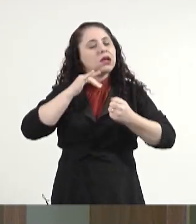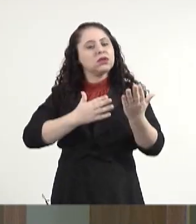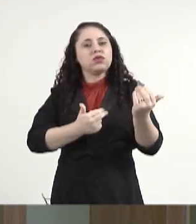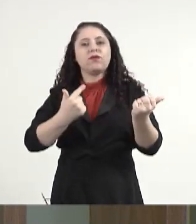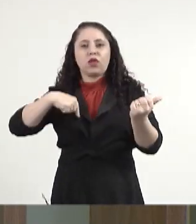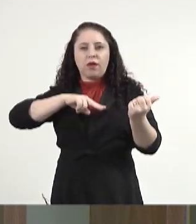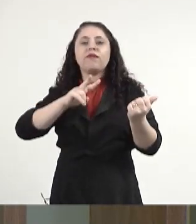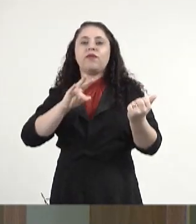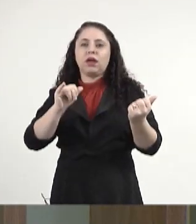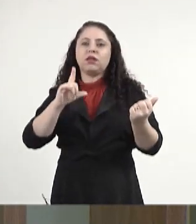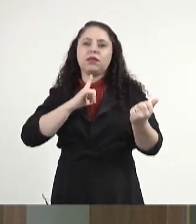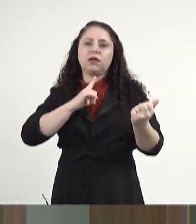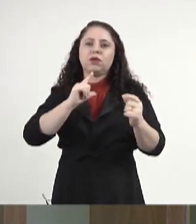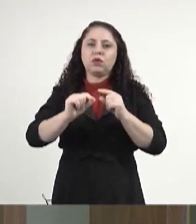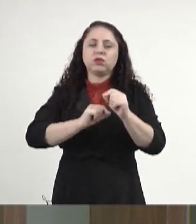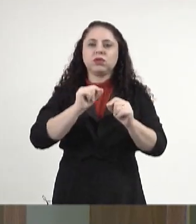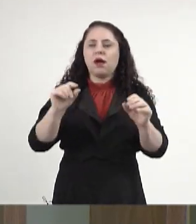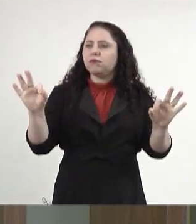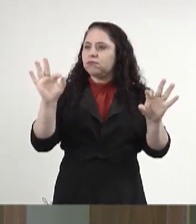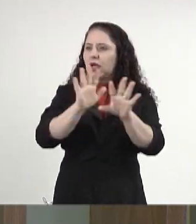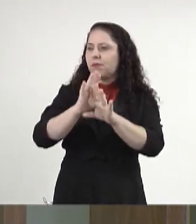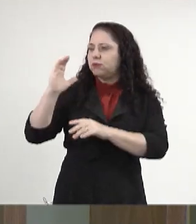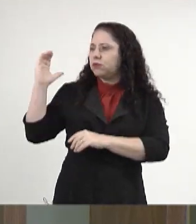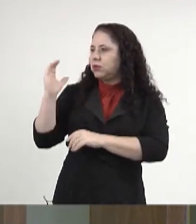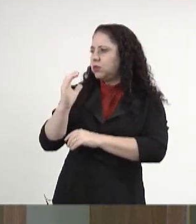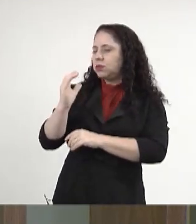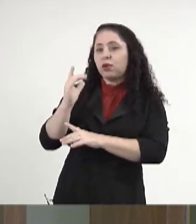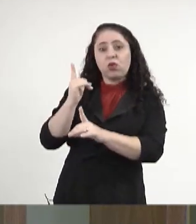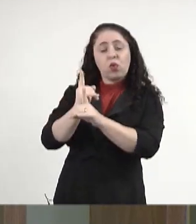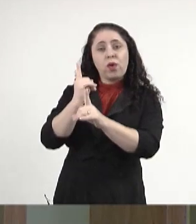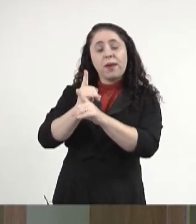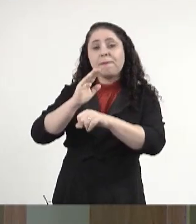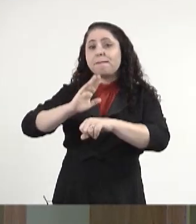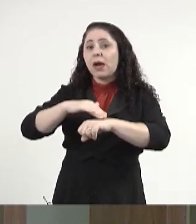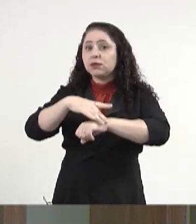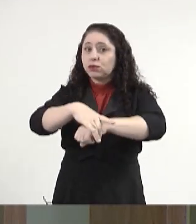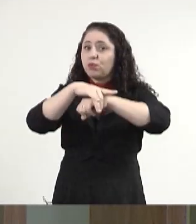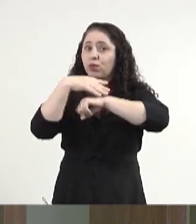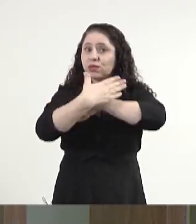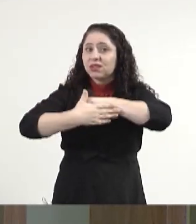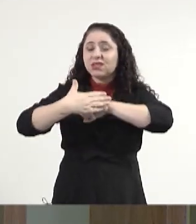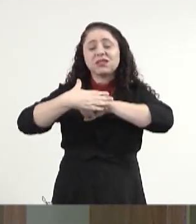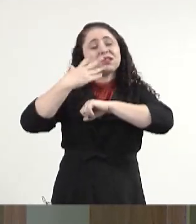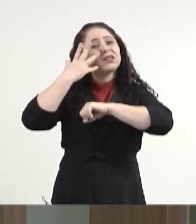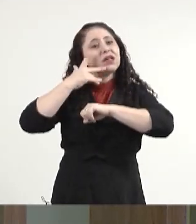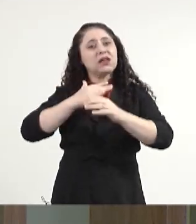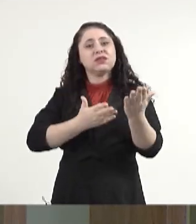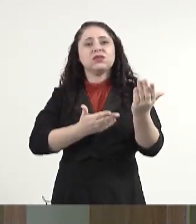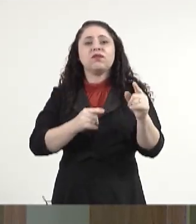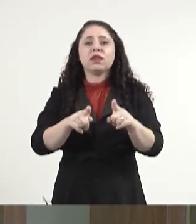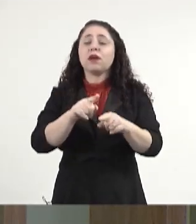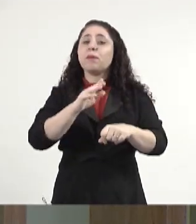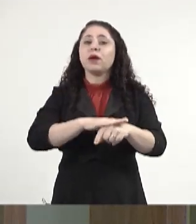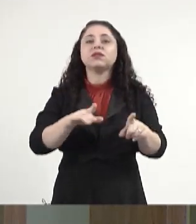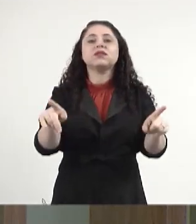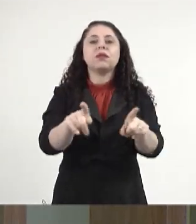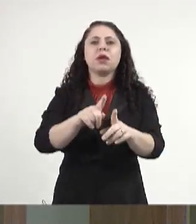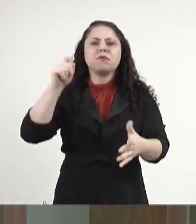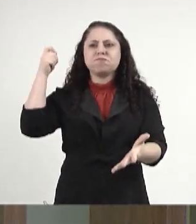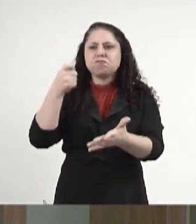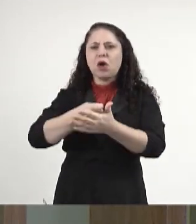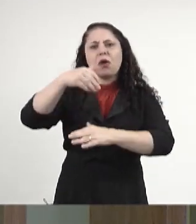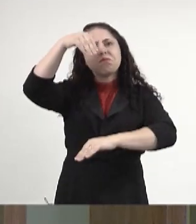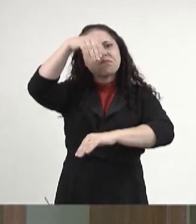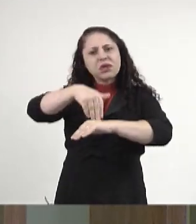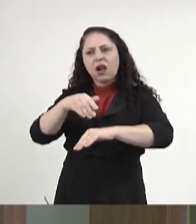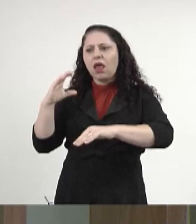certeza que nós vamos ter a elucidação desses crimes, nós vamos ter mais proteção para as nossas crianças e adolescentes e, mais do que isso, punição